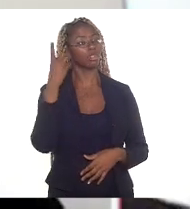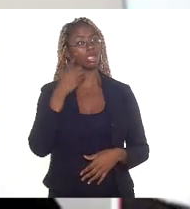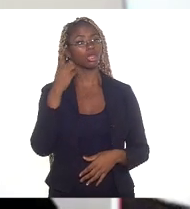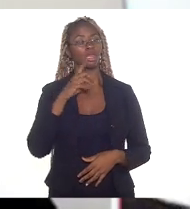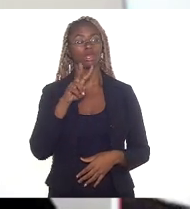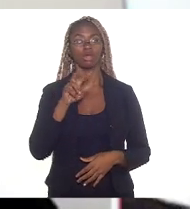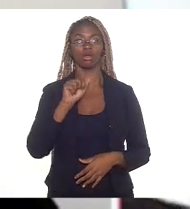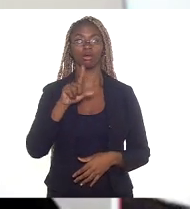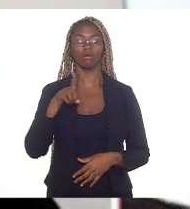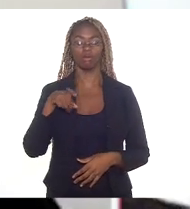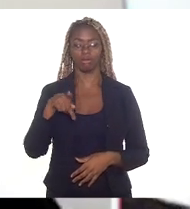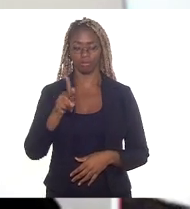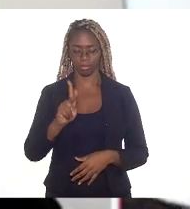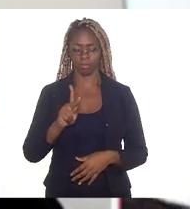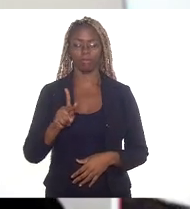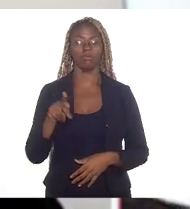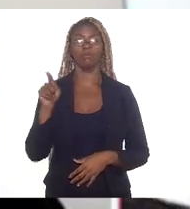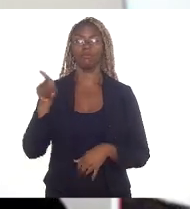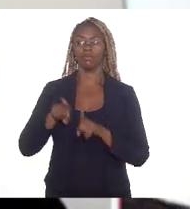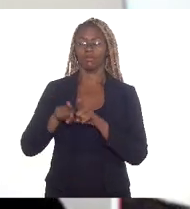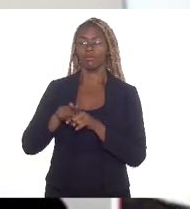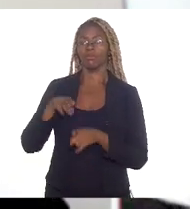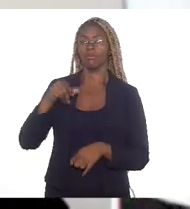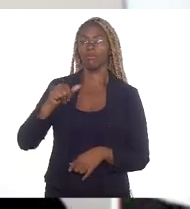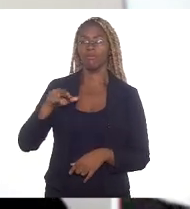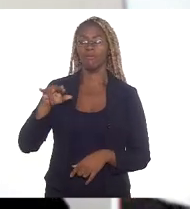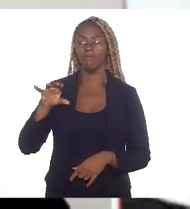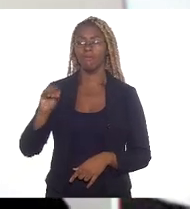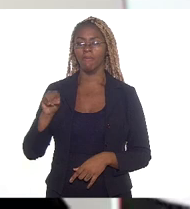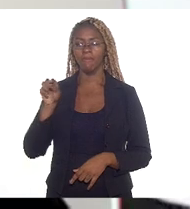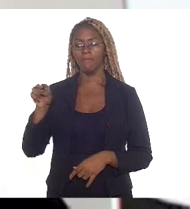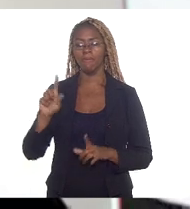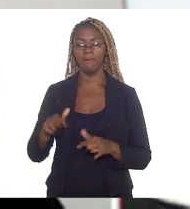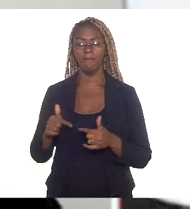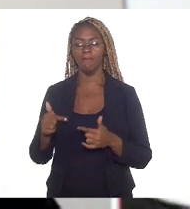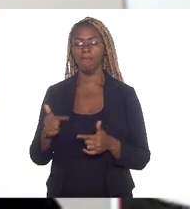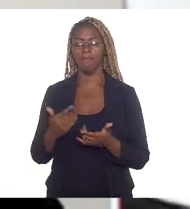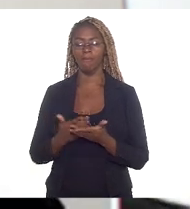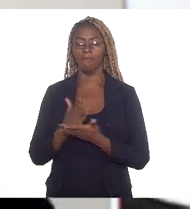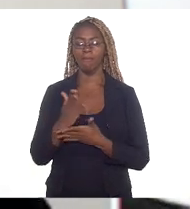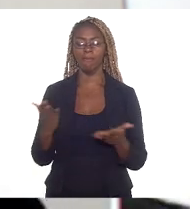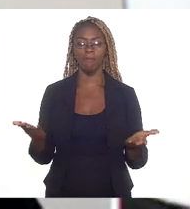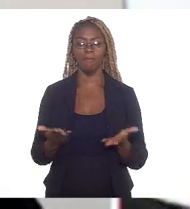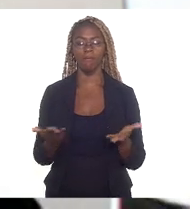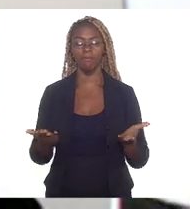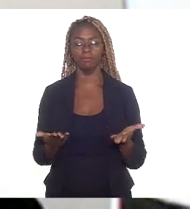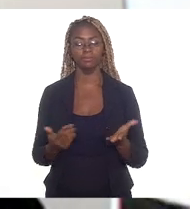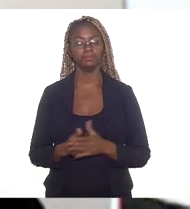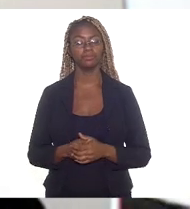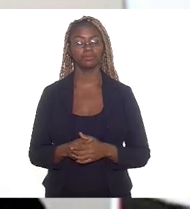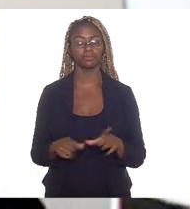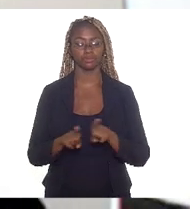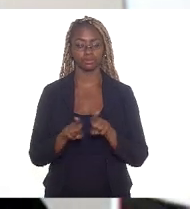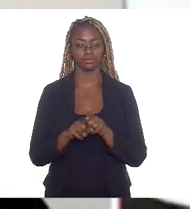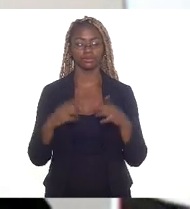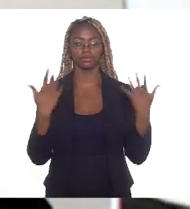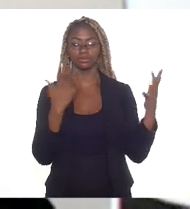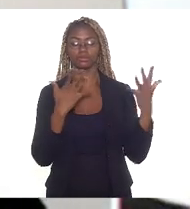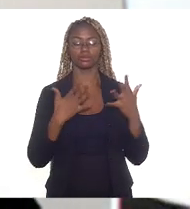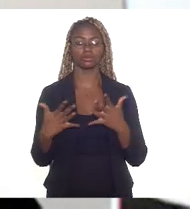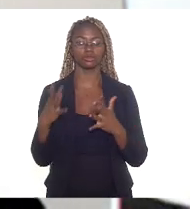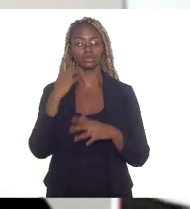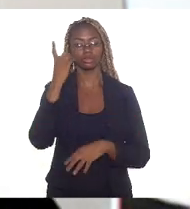e Márcio Pacheco pela iniciativa desse projeto de lei que acabamos de aprovar. Assim como quero também parabenizar os demais